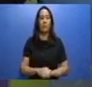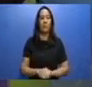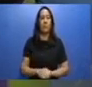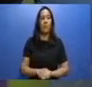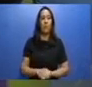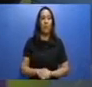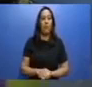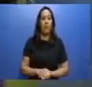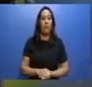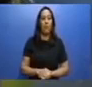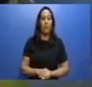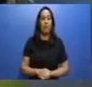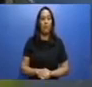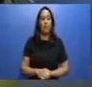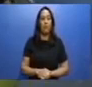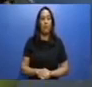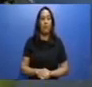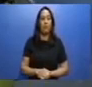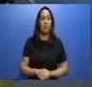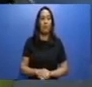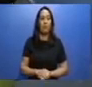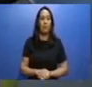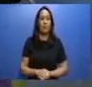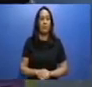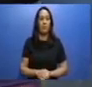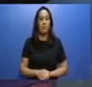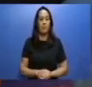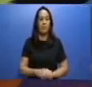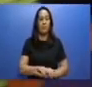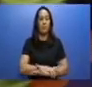retângulo. Atenção para os acentinhos, tá?